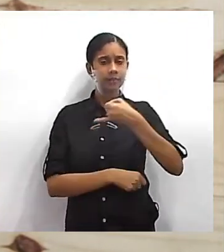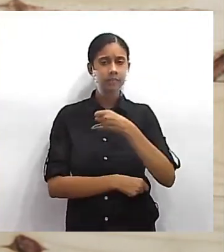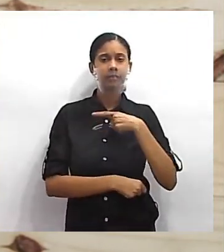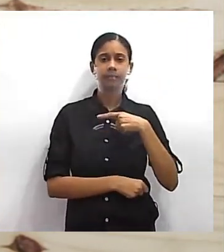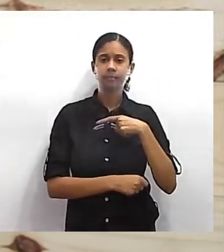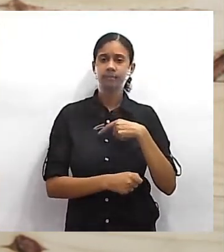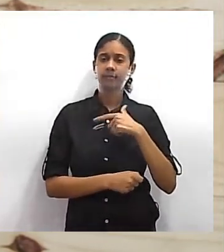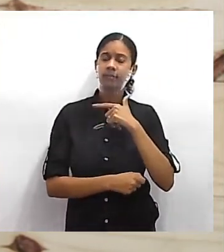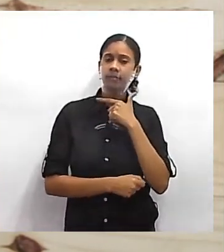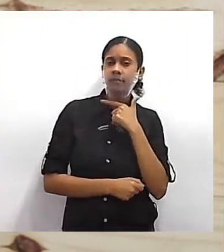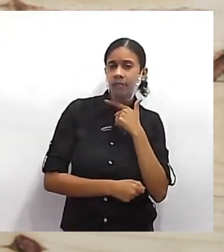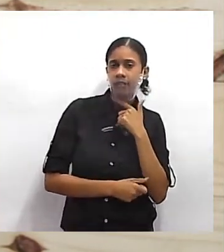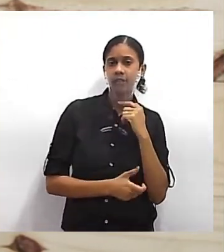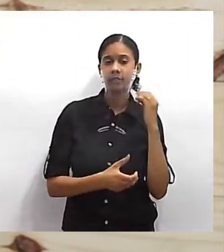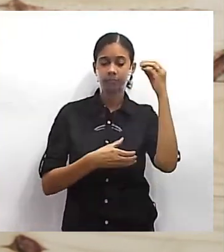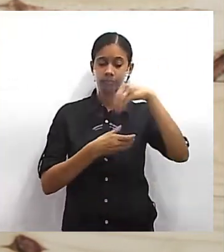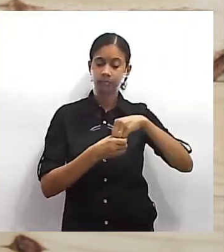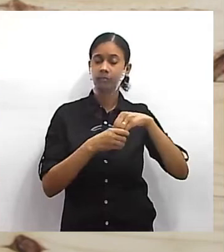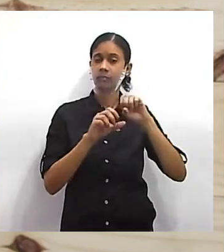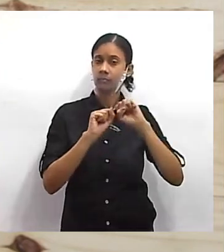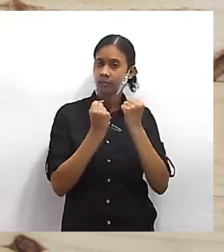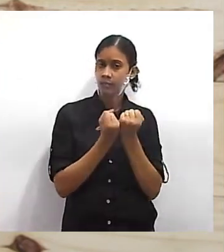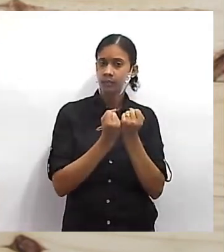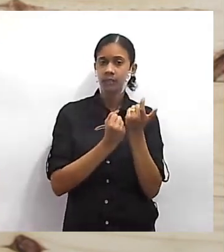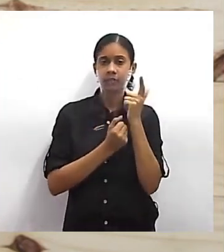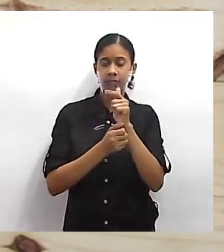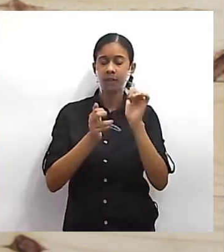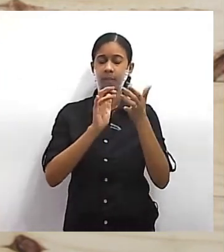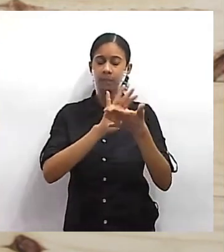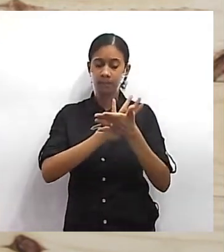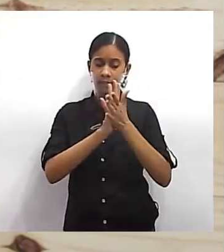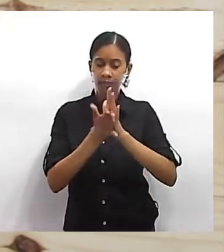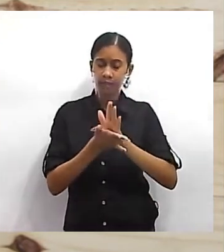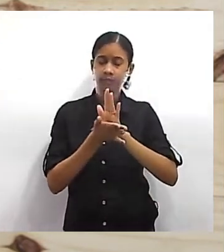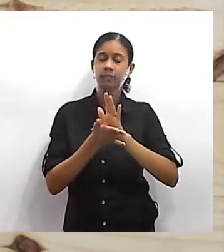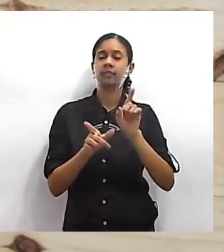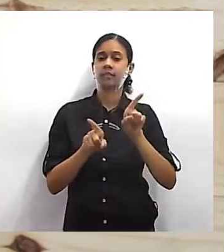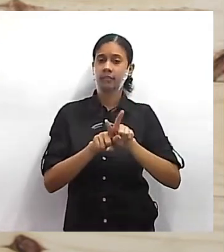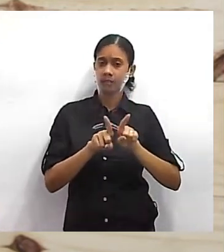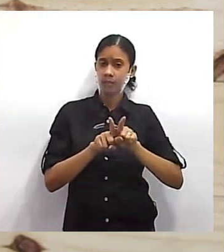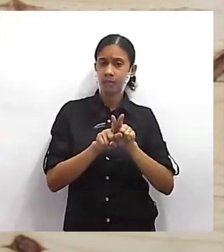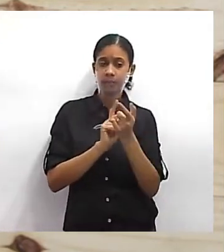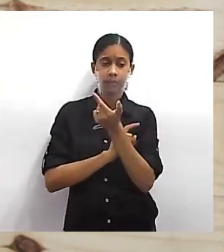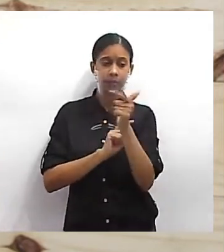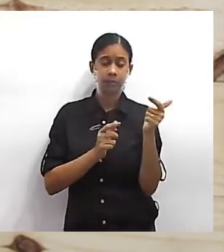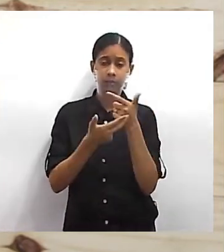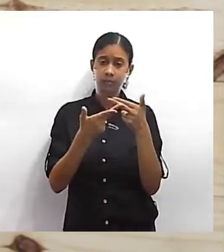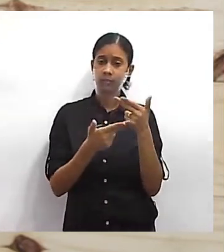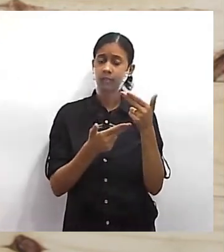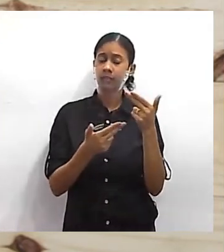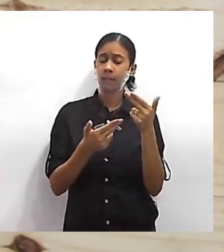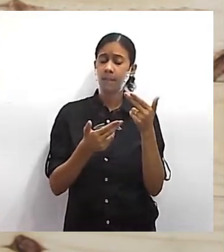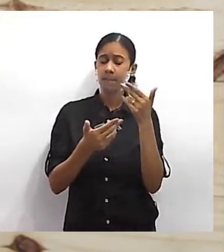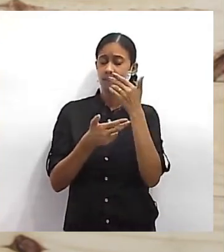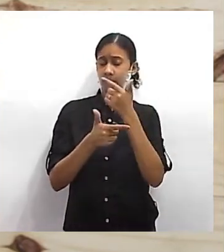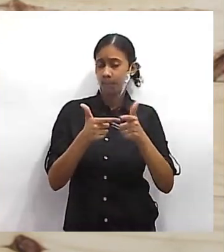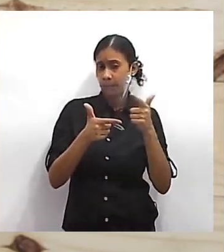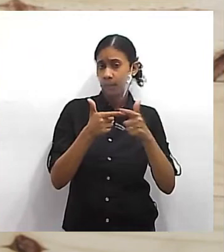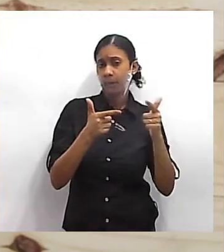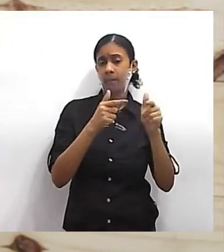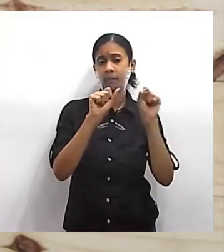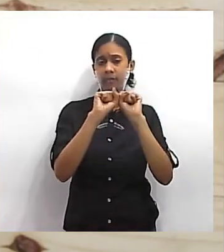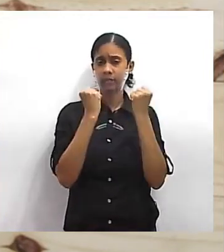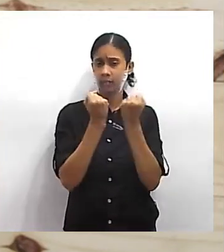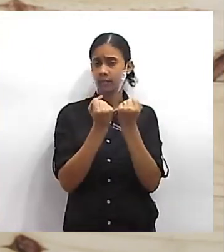se debater a nossa sociedade, para se discutir racismo, para se discutir muitas das mazelas sociais que estão atreladas a